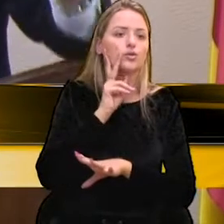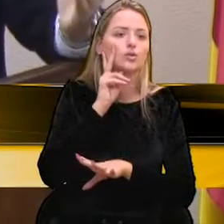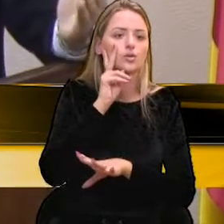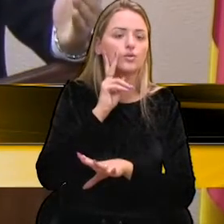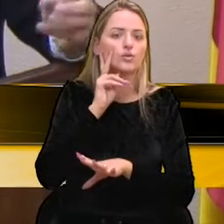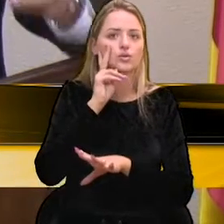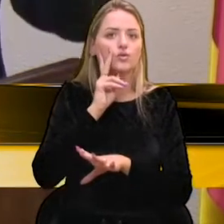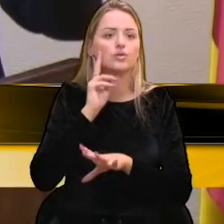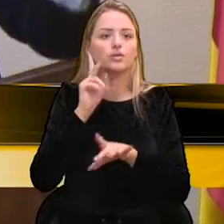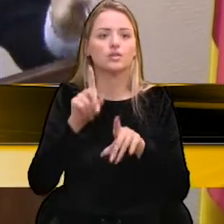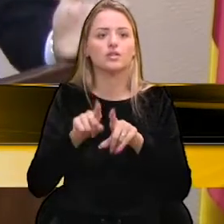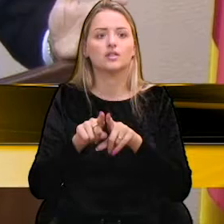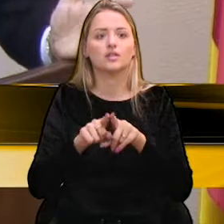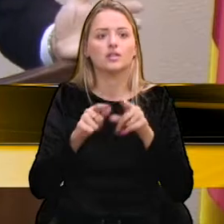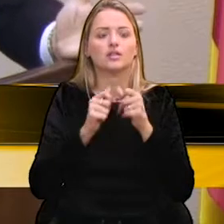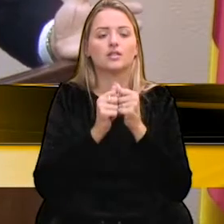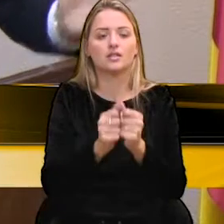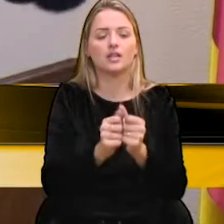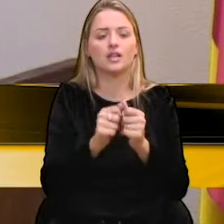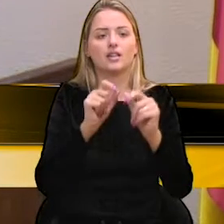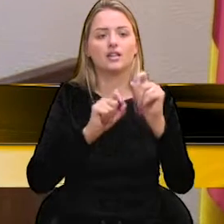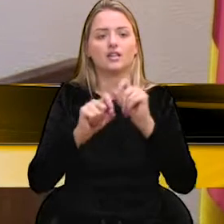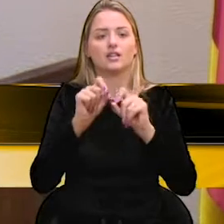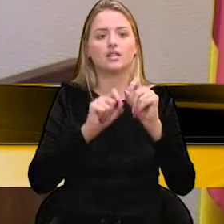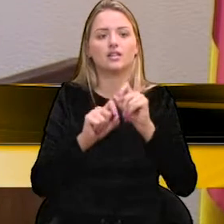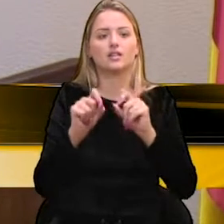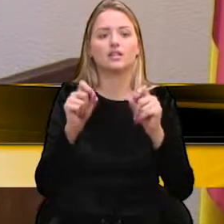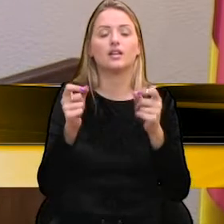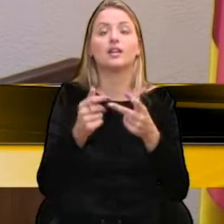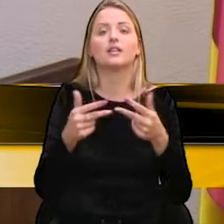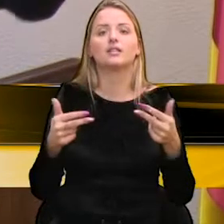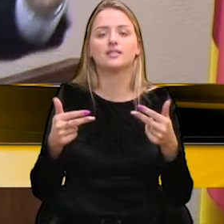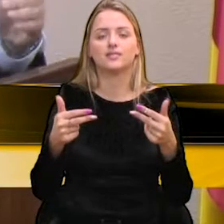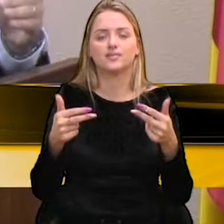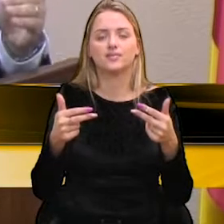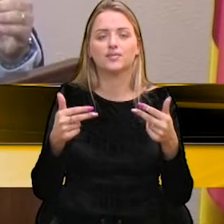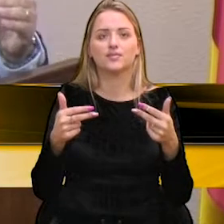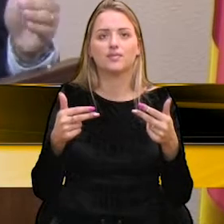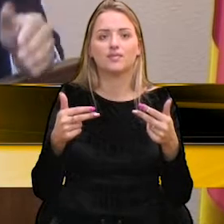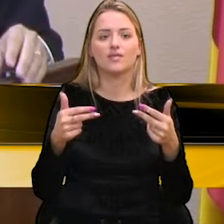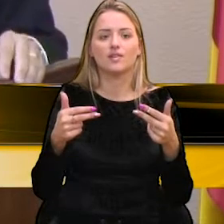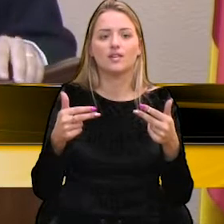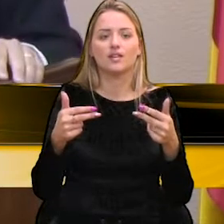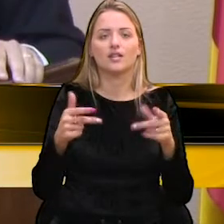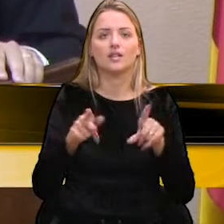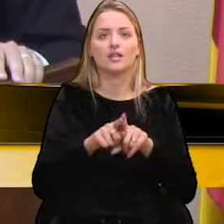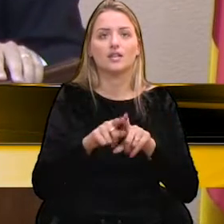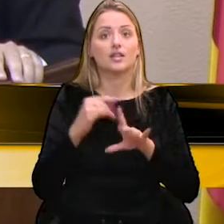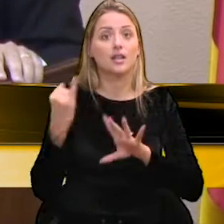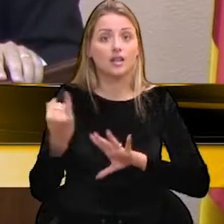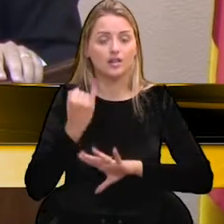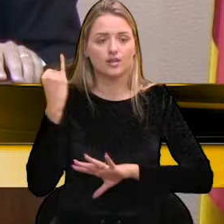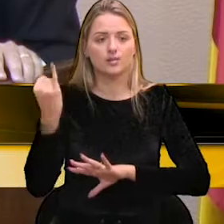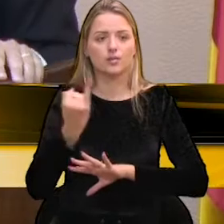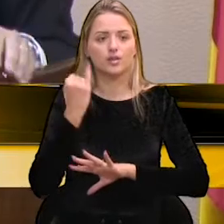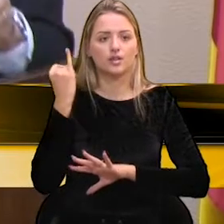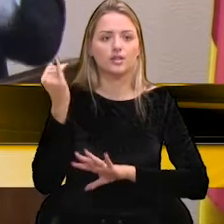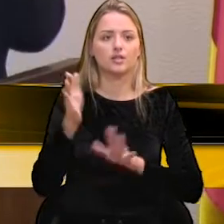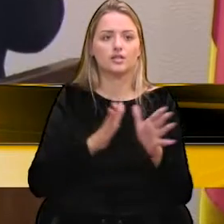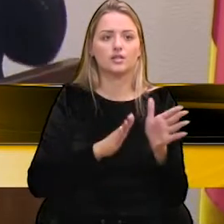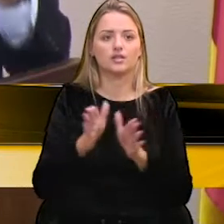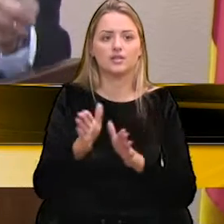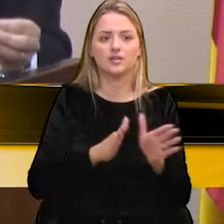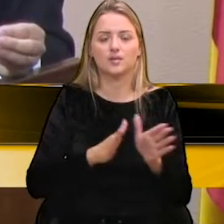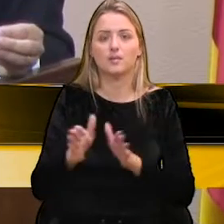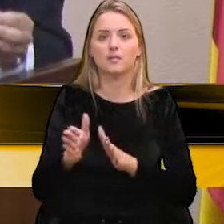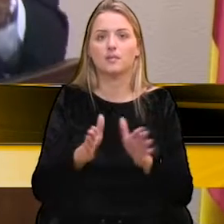nós temos o polo da informática, o moveleiro, o têxtil, enfim, todos estão na tela, e são importantes segmentos da nossa indústria